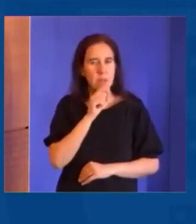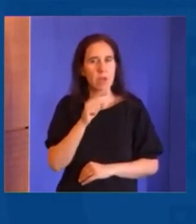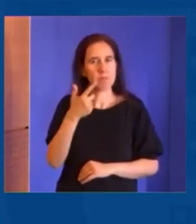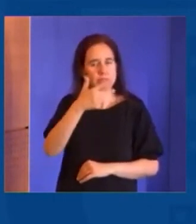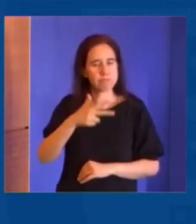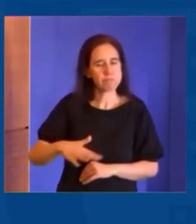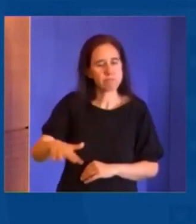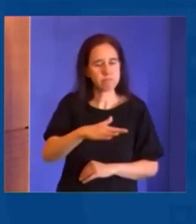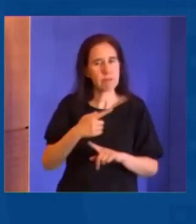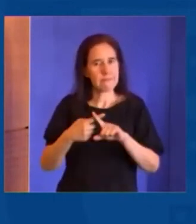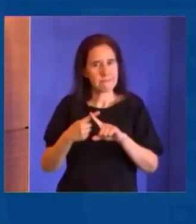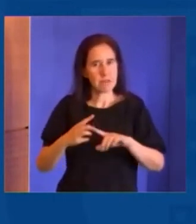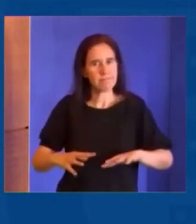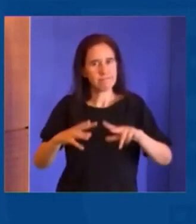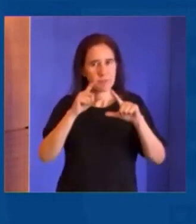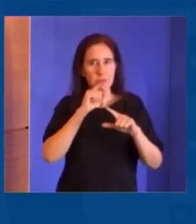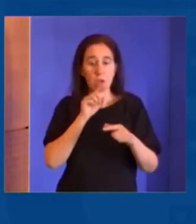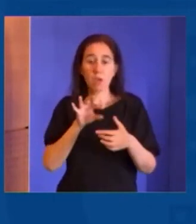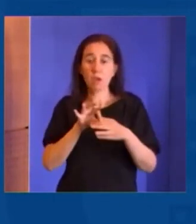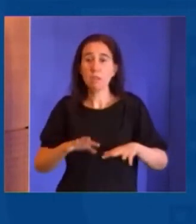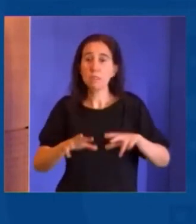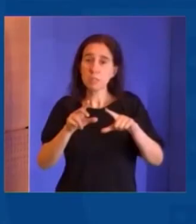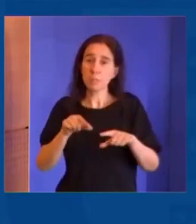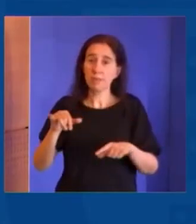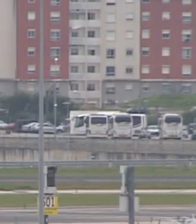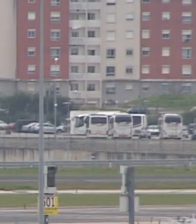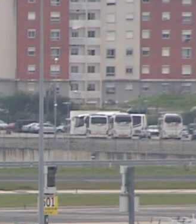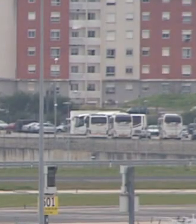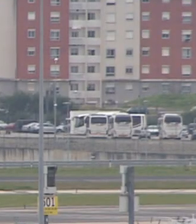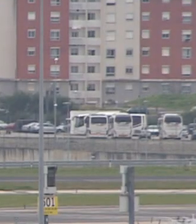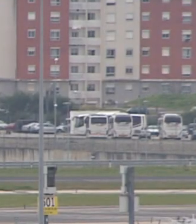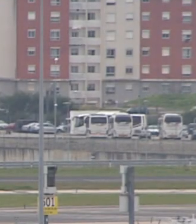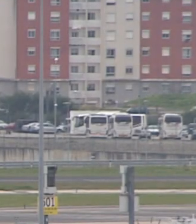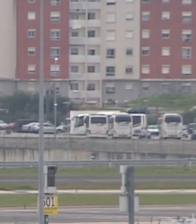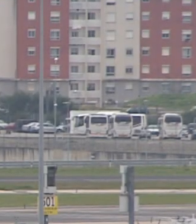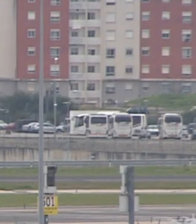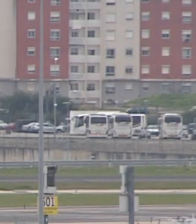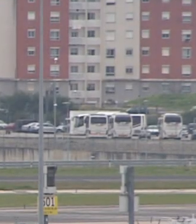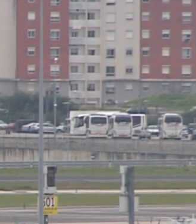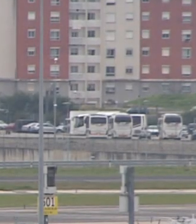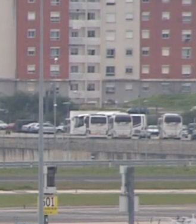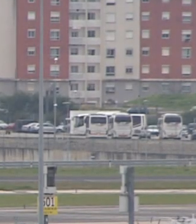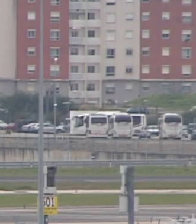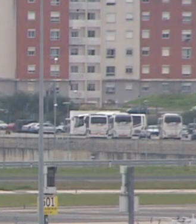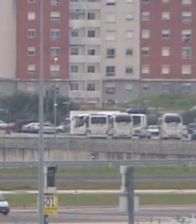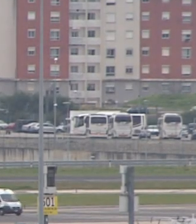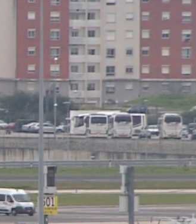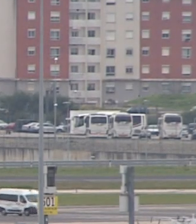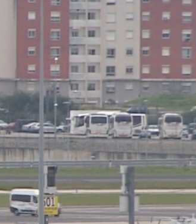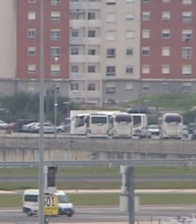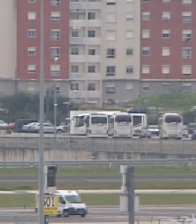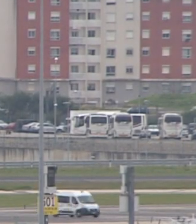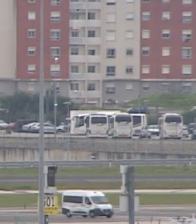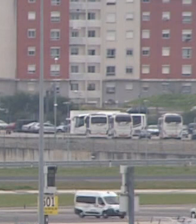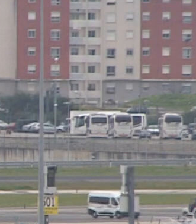toda esta área e esse potencial está também relacionado com o setor da aviação. Também o Ministro das Finanças sublinhou o valor intrínseco da TAP